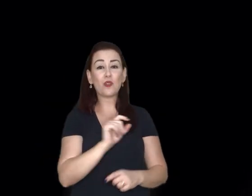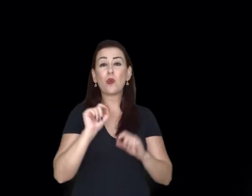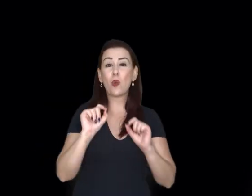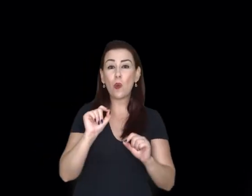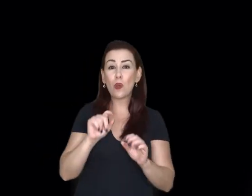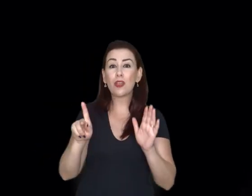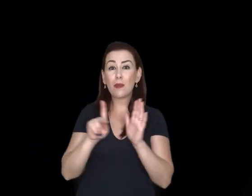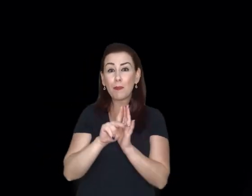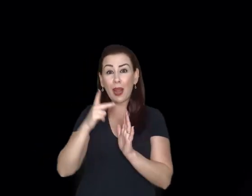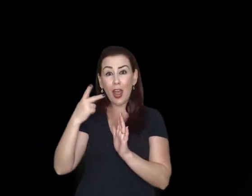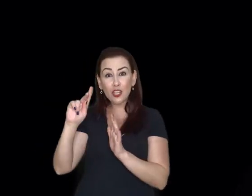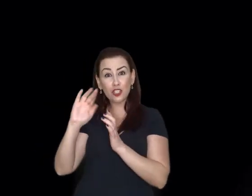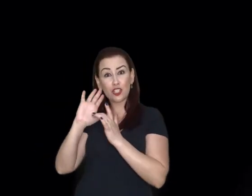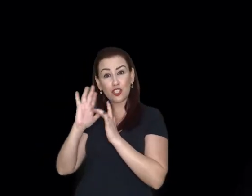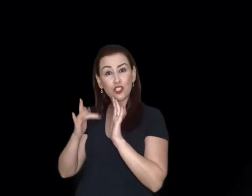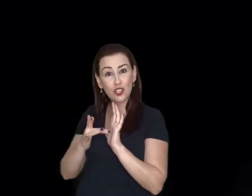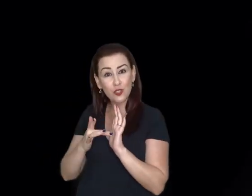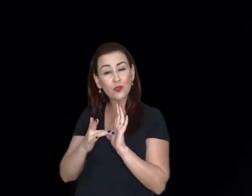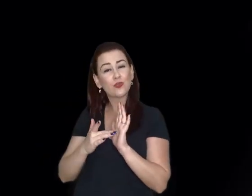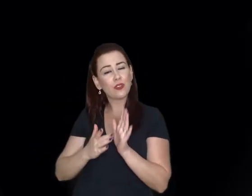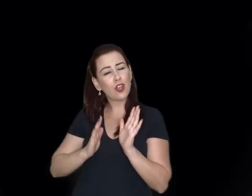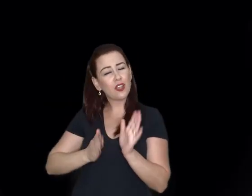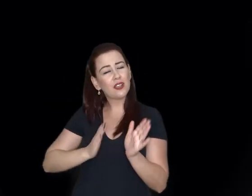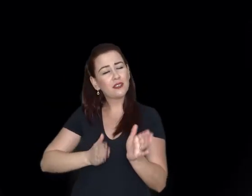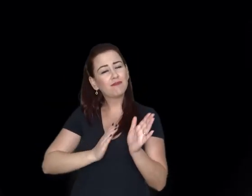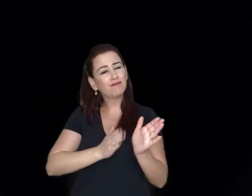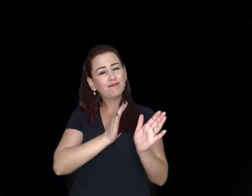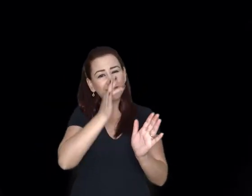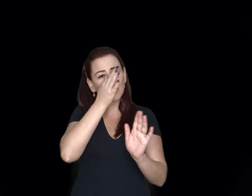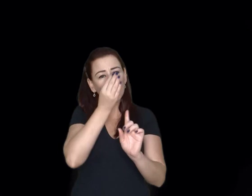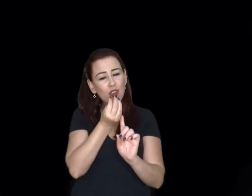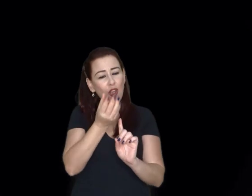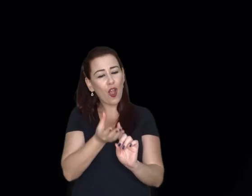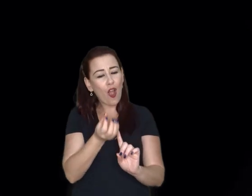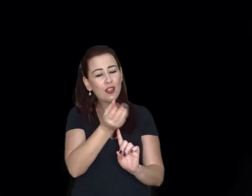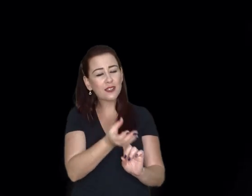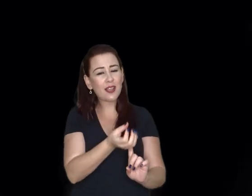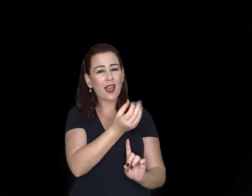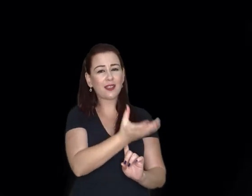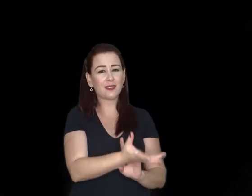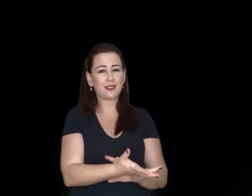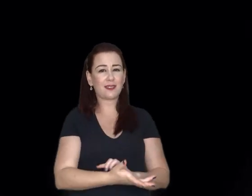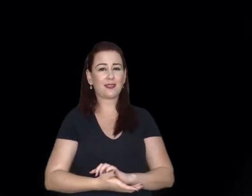de Jesus, seguem cobertos de